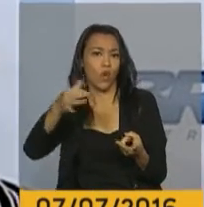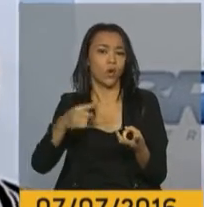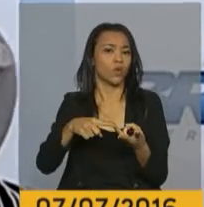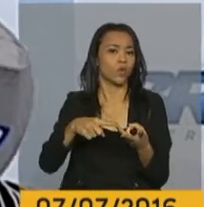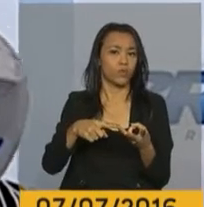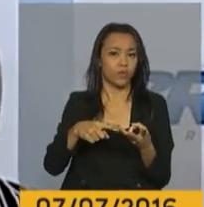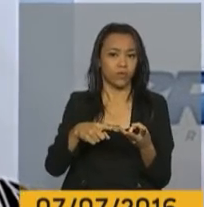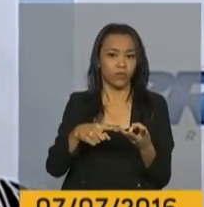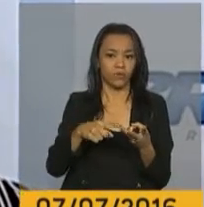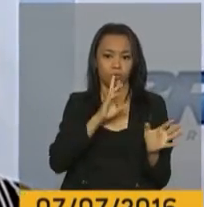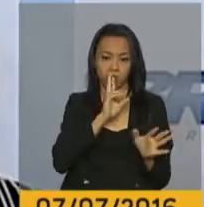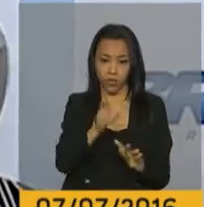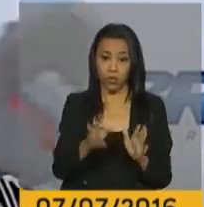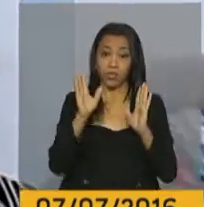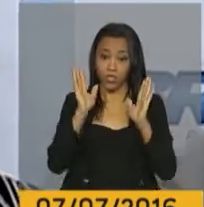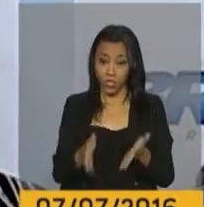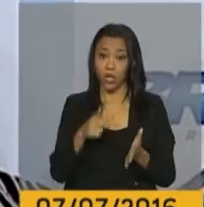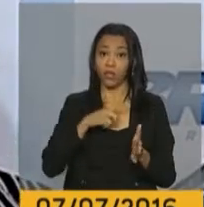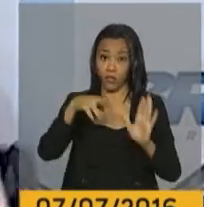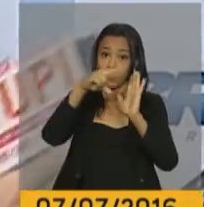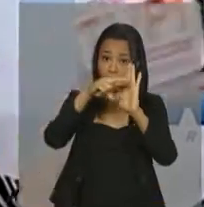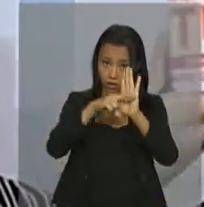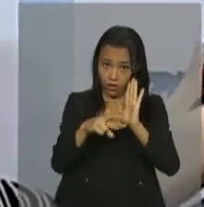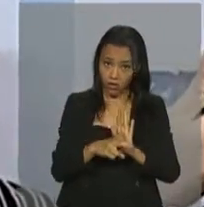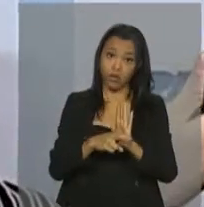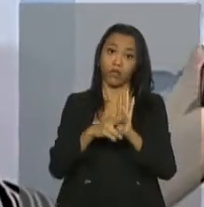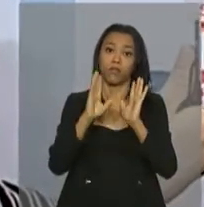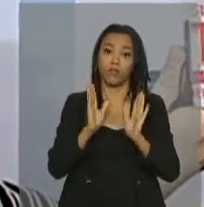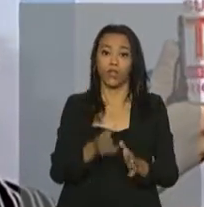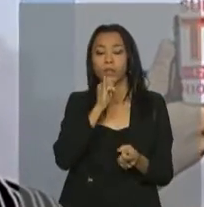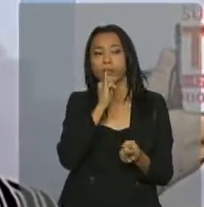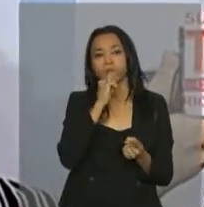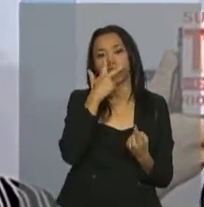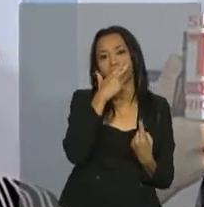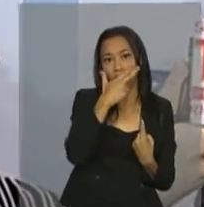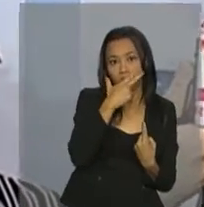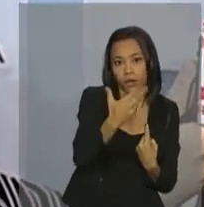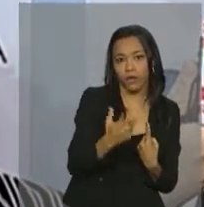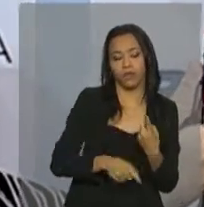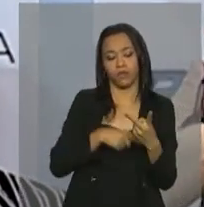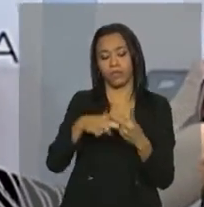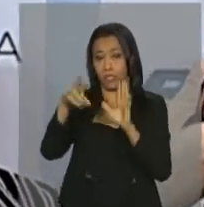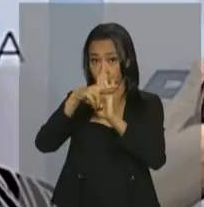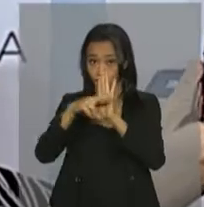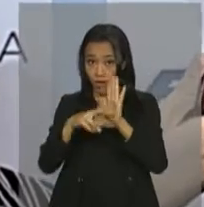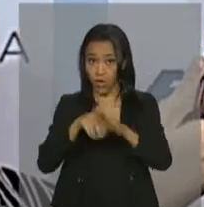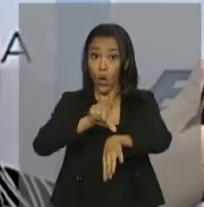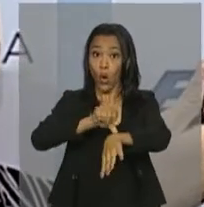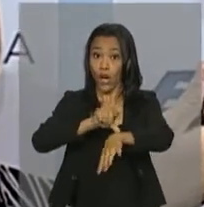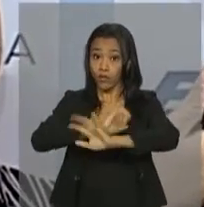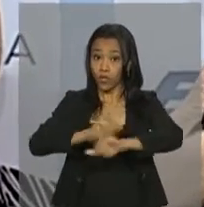já existe é restrições à publicidade de cigarros existem restrições em horários de publicidade